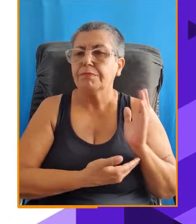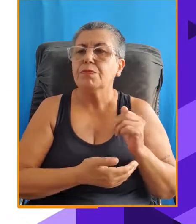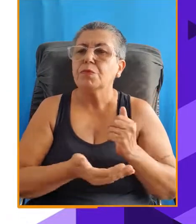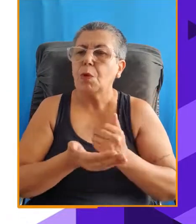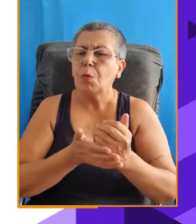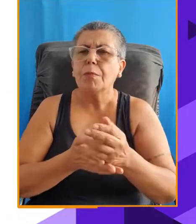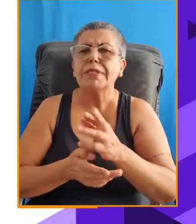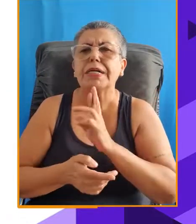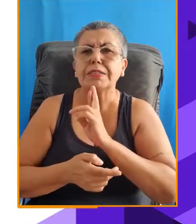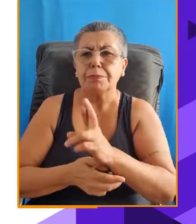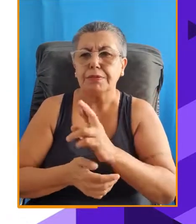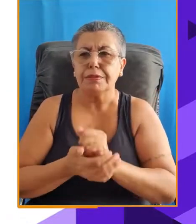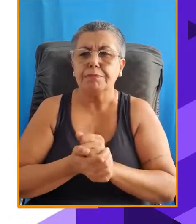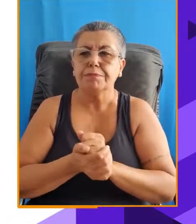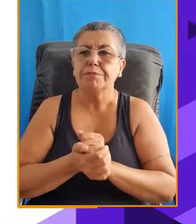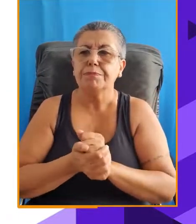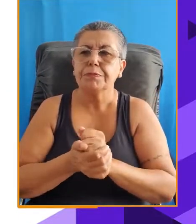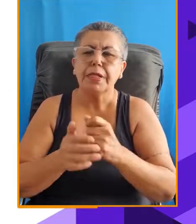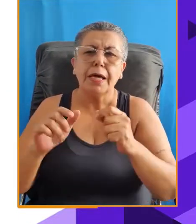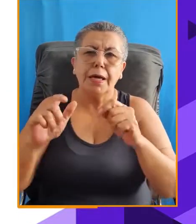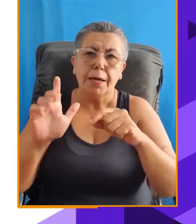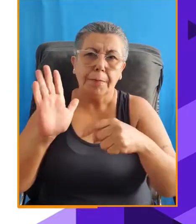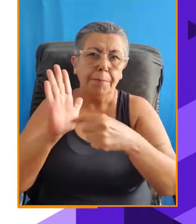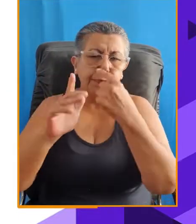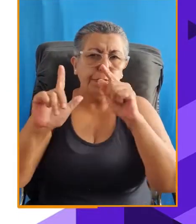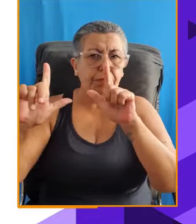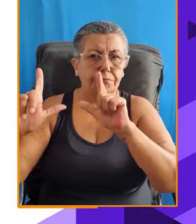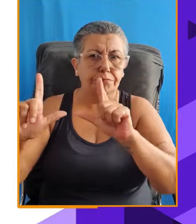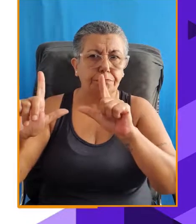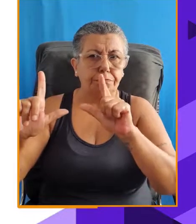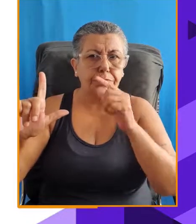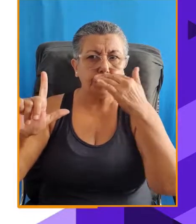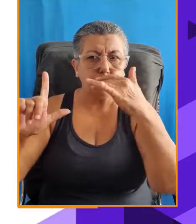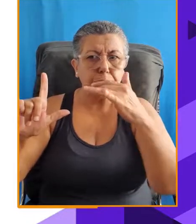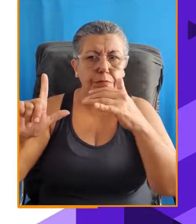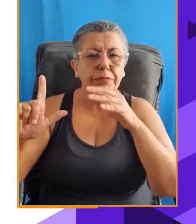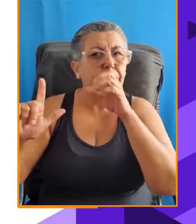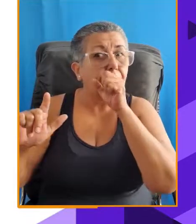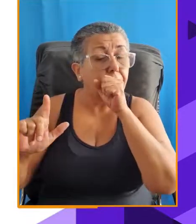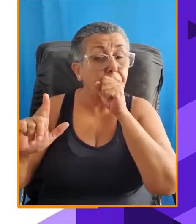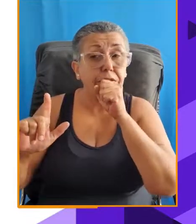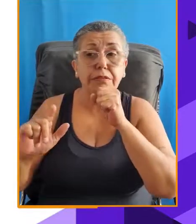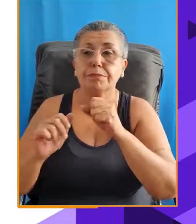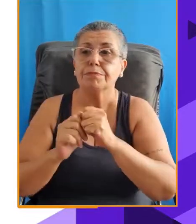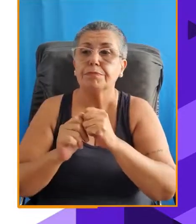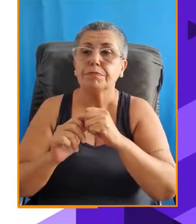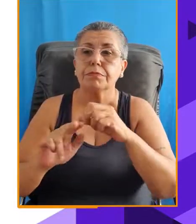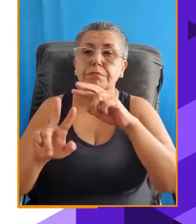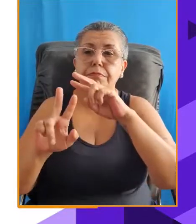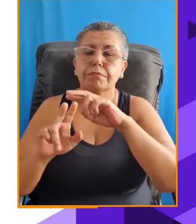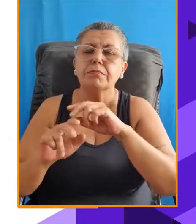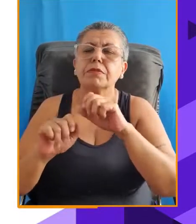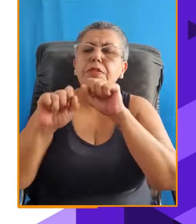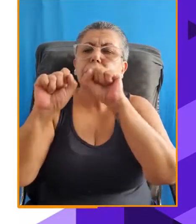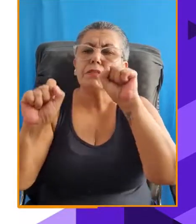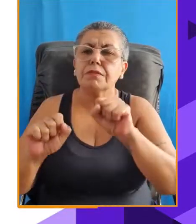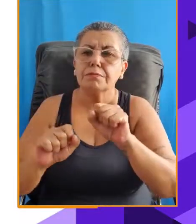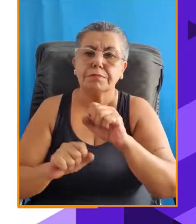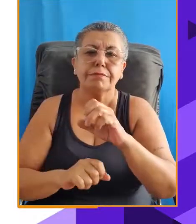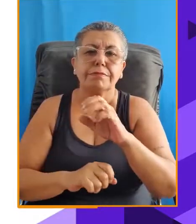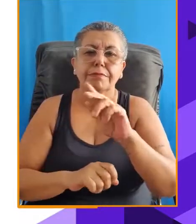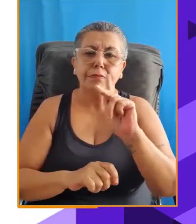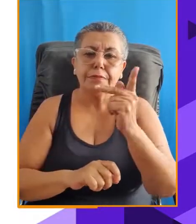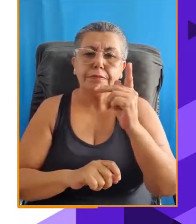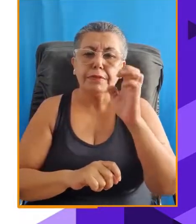Vamos lá ver a resposta. A primeira cor, laranja, está sendo utilizado o sistema